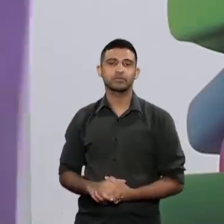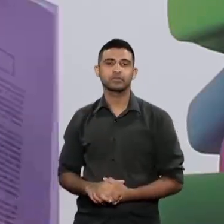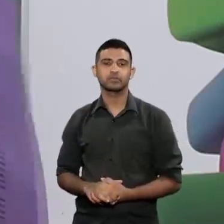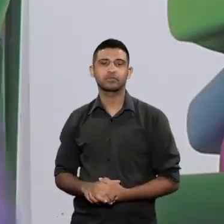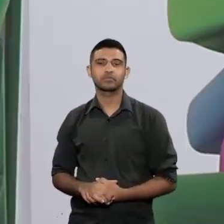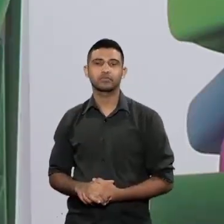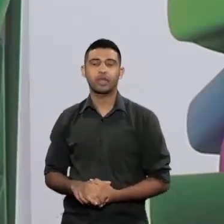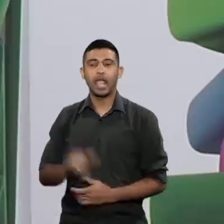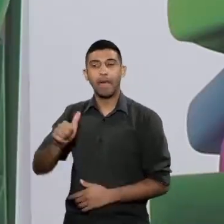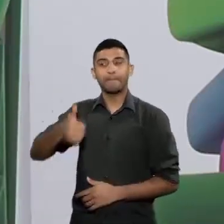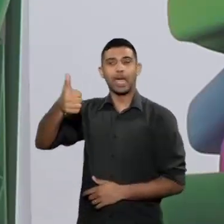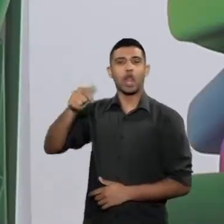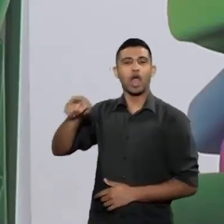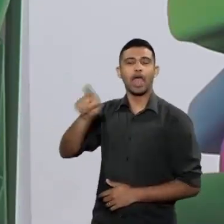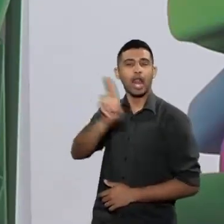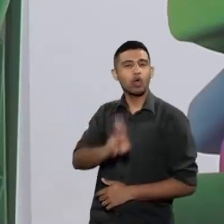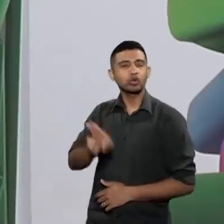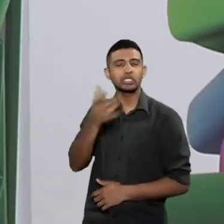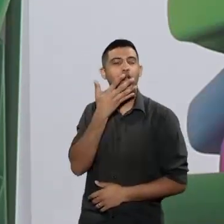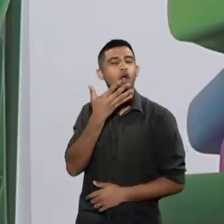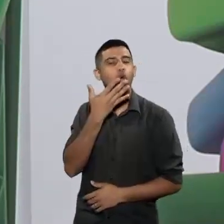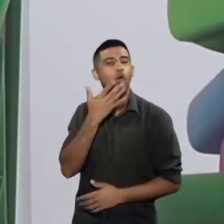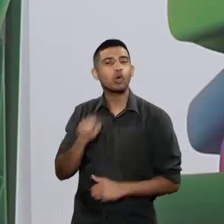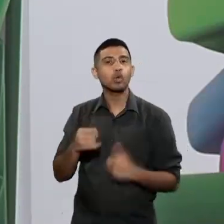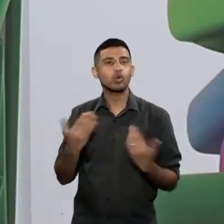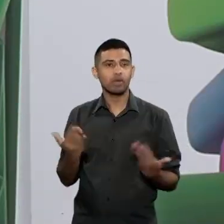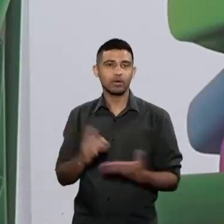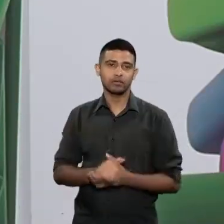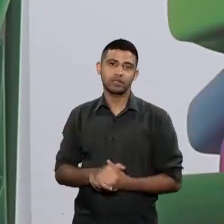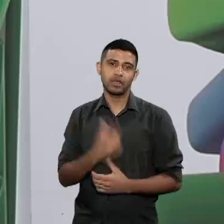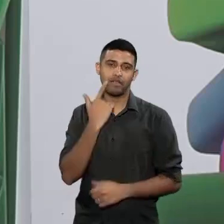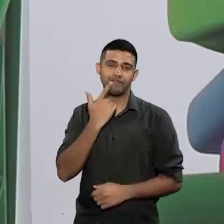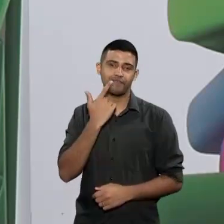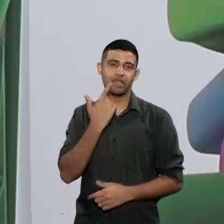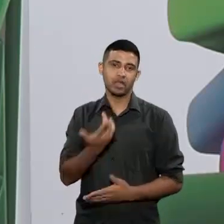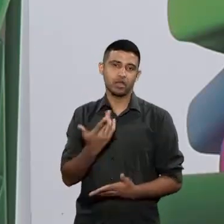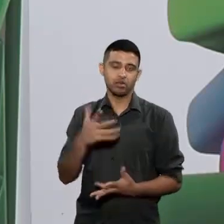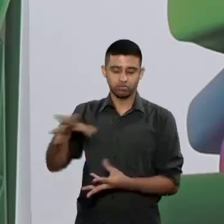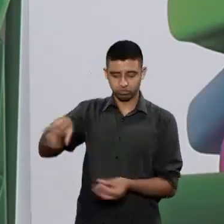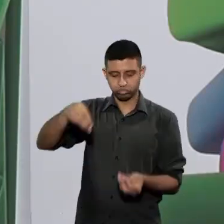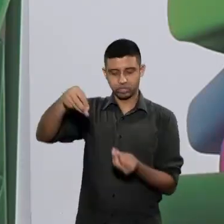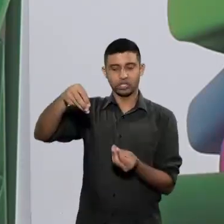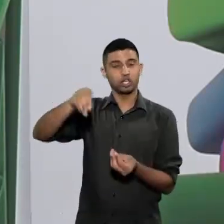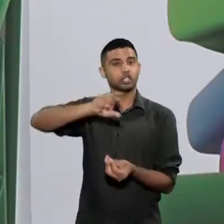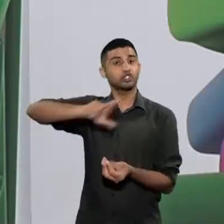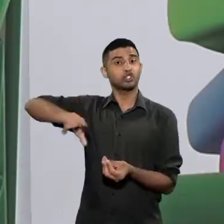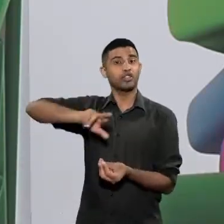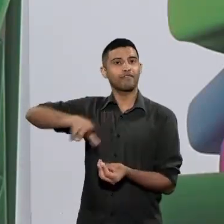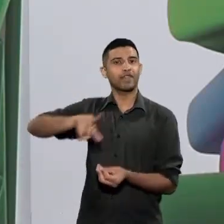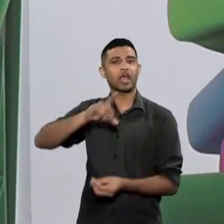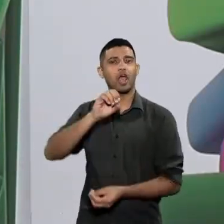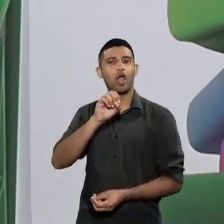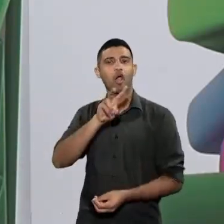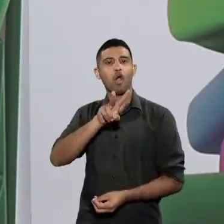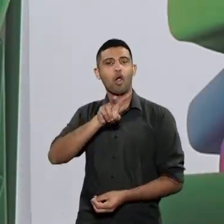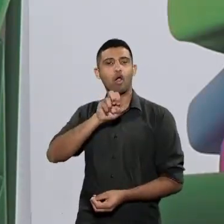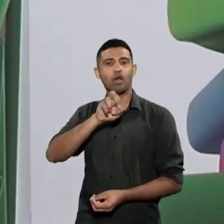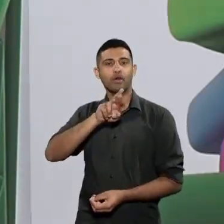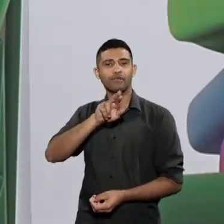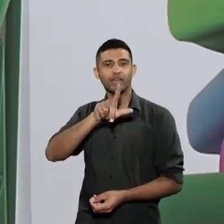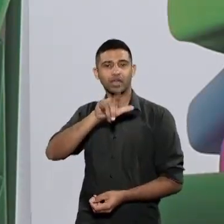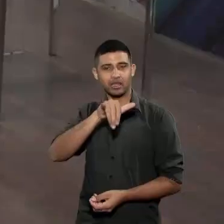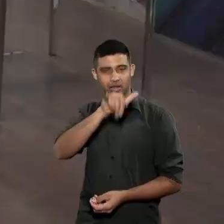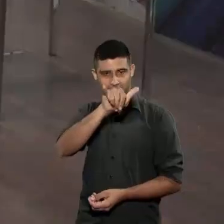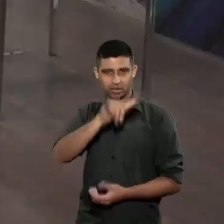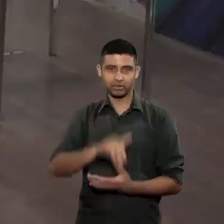é o filtro que ela vai utilizar. E quase sempre o filtro é diferente da overlay, a tonalidade. E o filtro é o